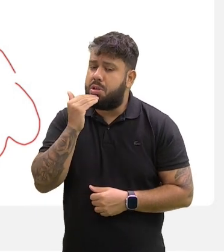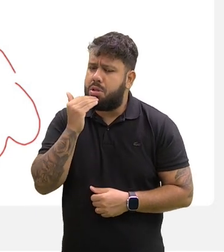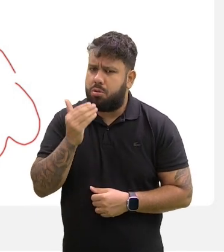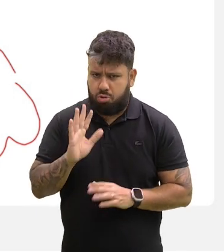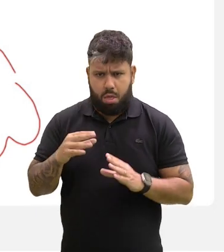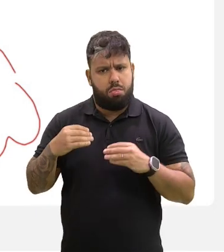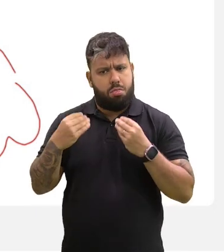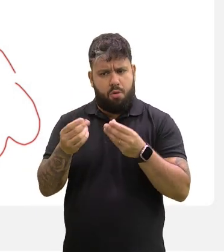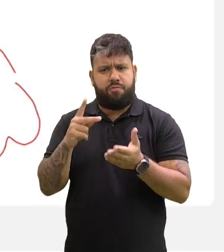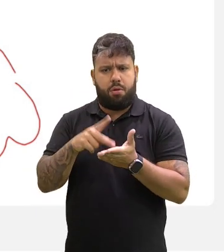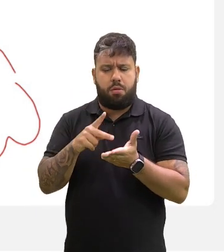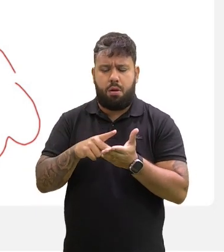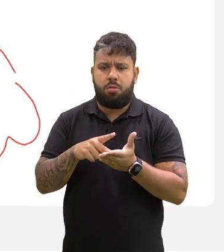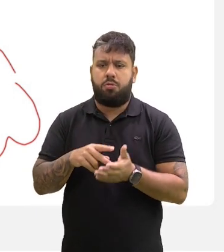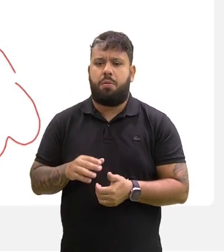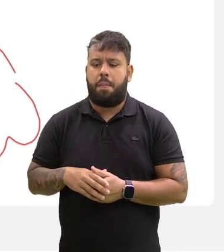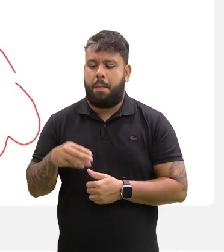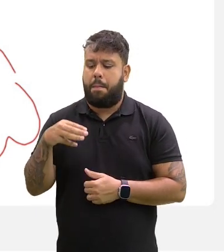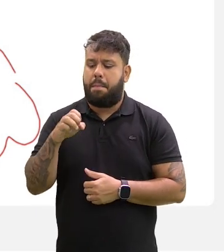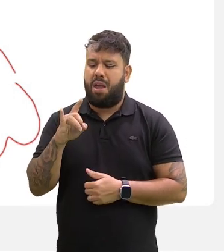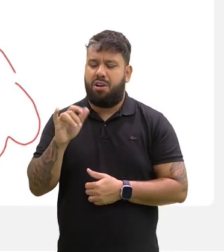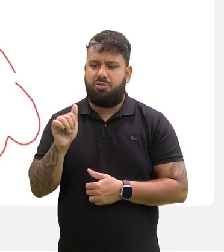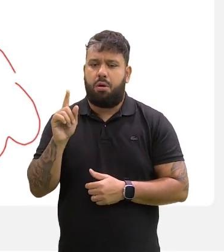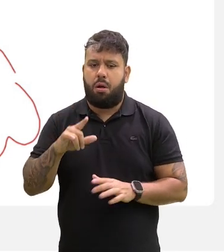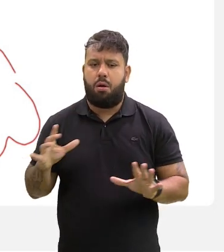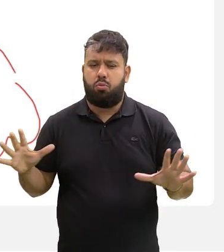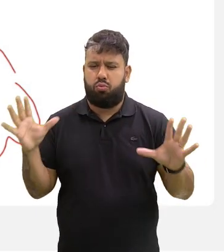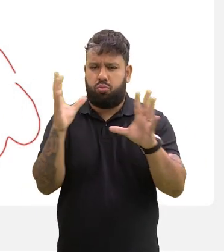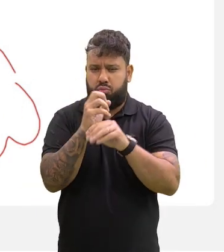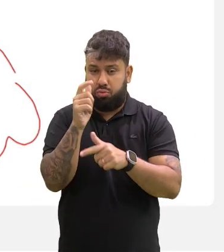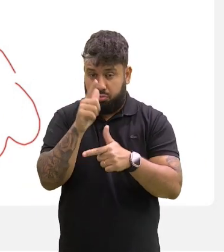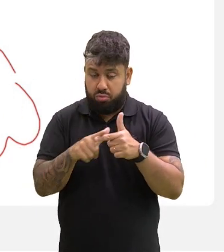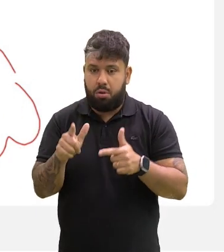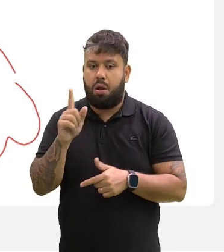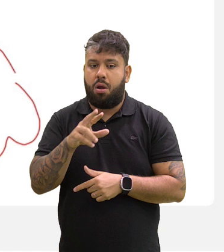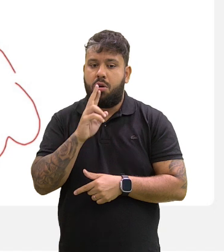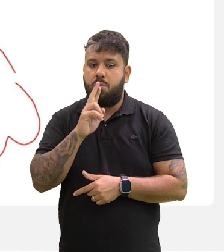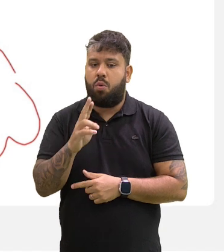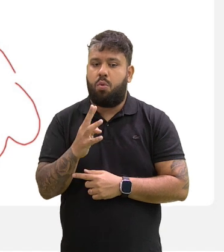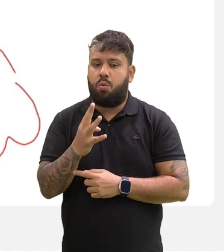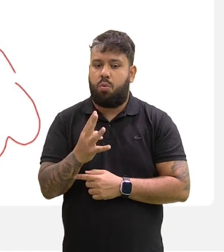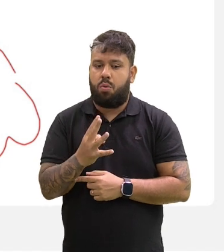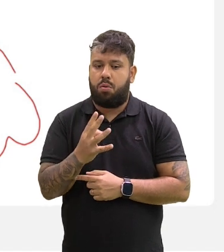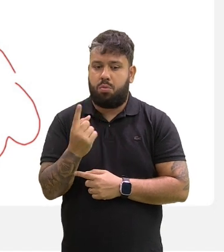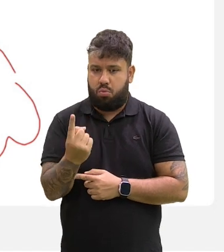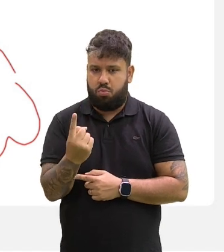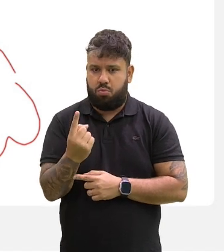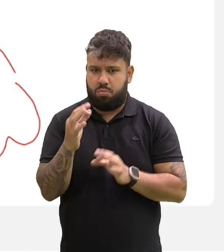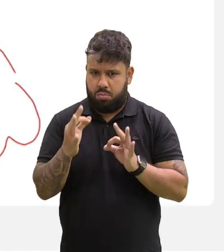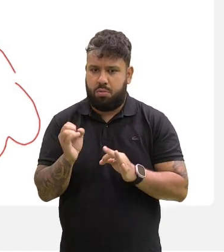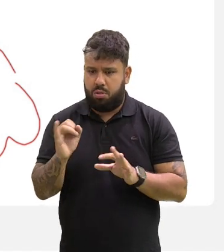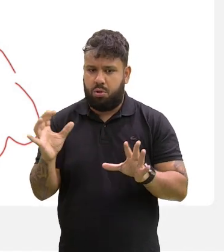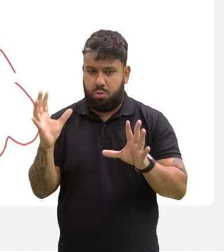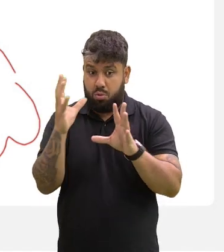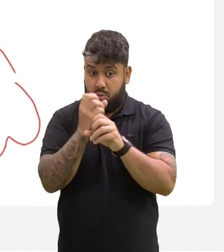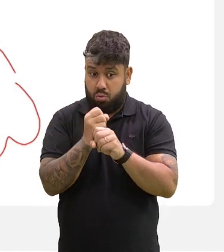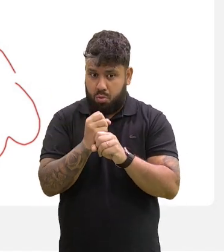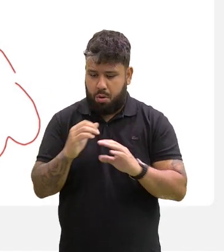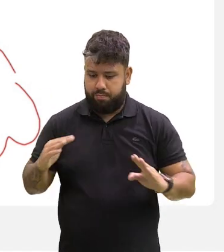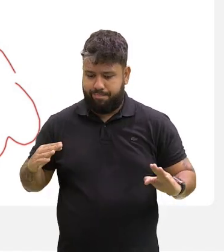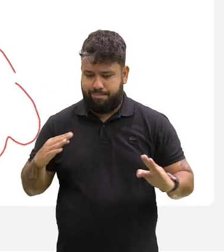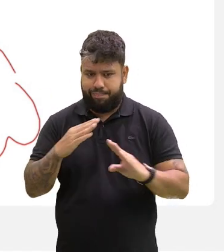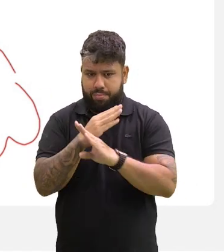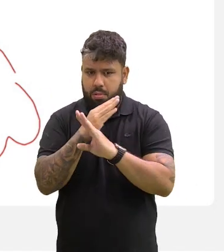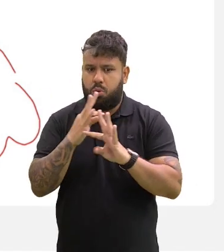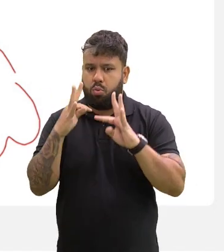deu, na verdade, que a média, que é a soma de todos esses caras dividido por 20, deu 41. Então a soma, se eu fizer meio pelos extremos, a soma de todos esses